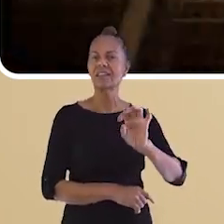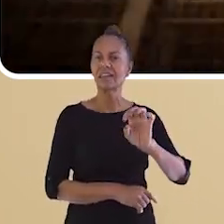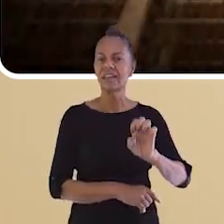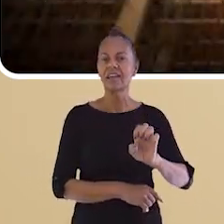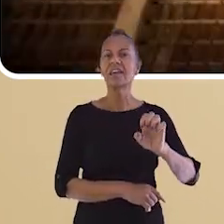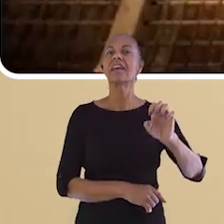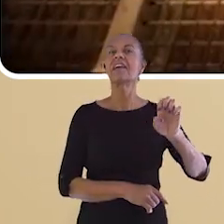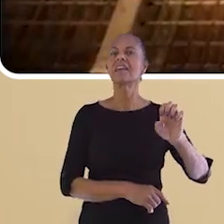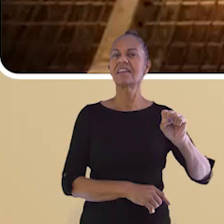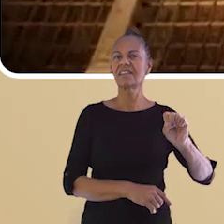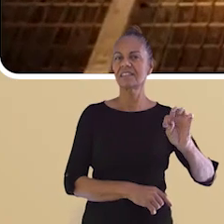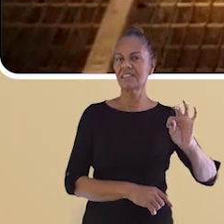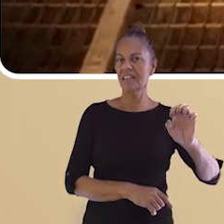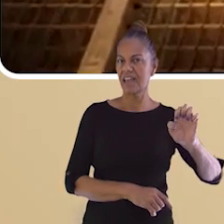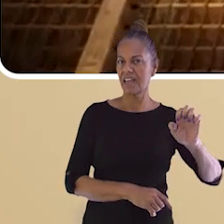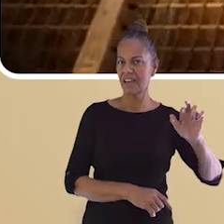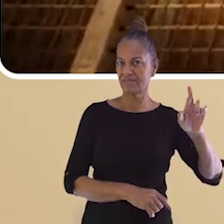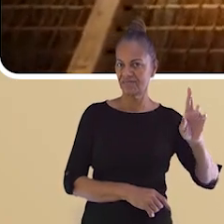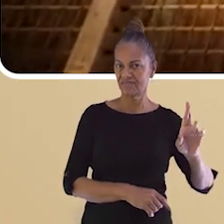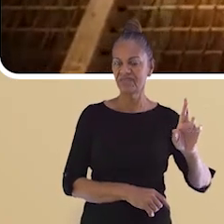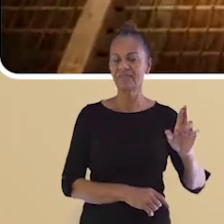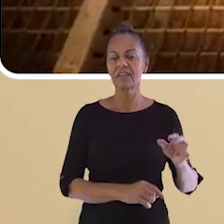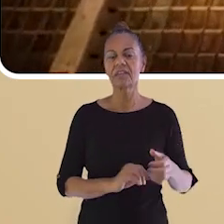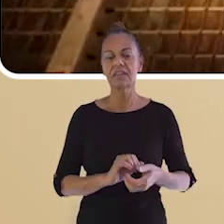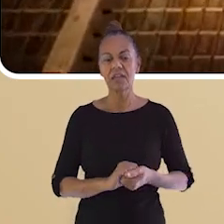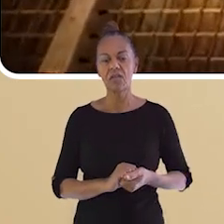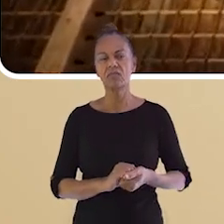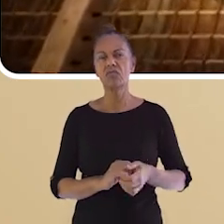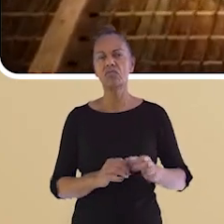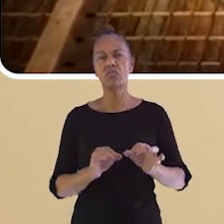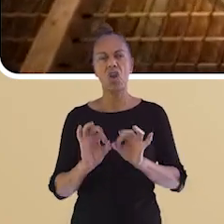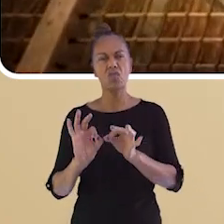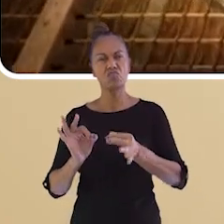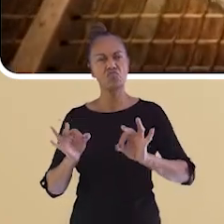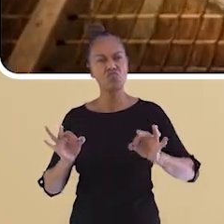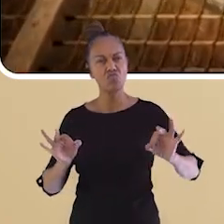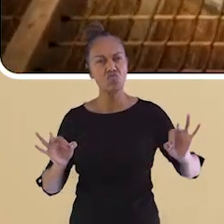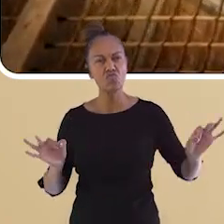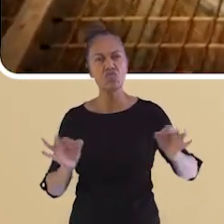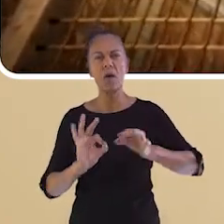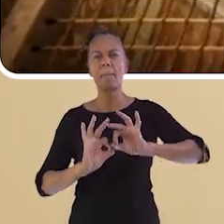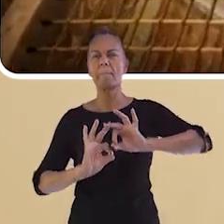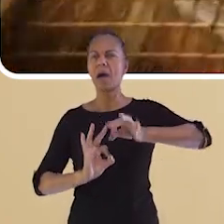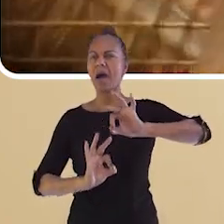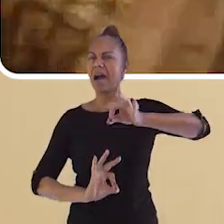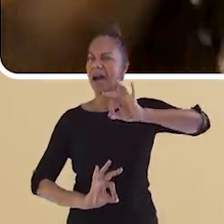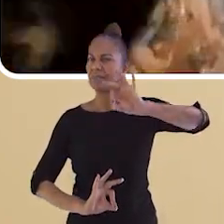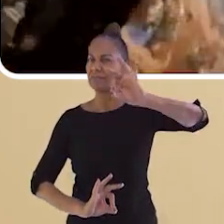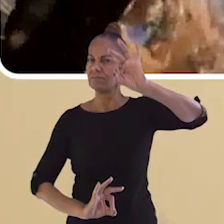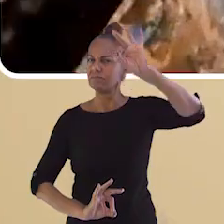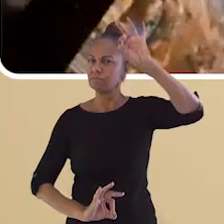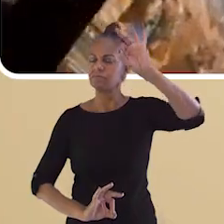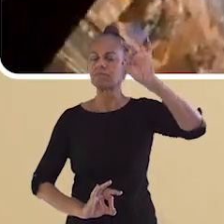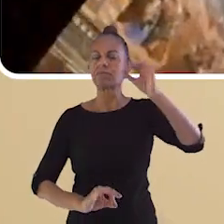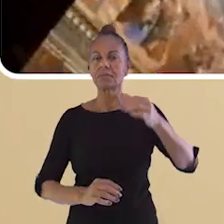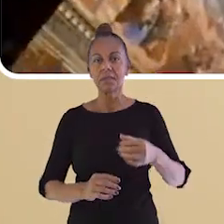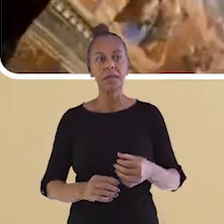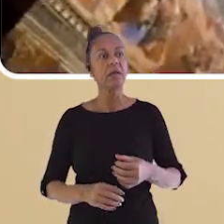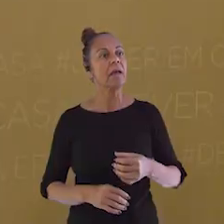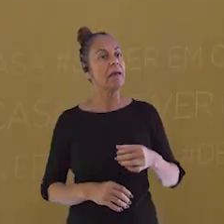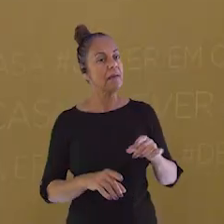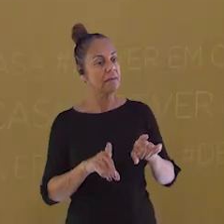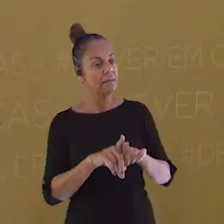Esther. Foram mais de 300 figuras em uma área de 40 metros de largura por 13 de